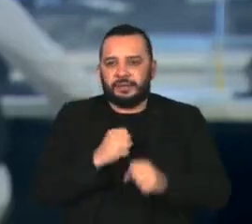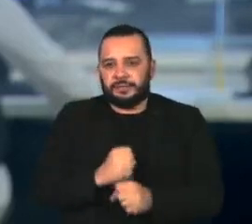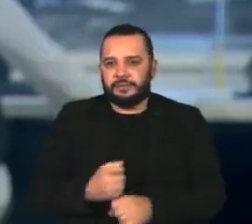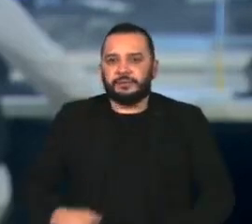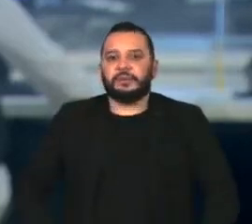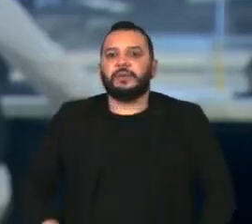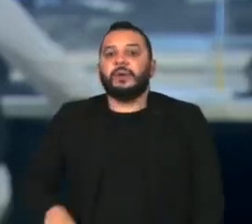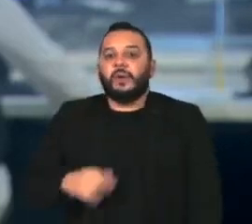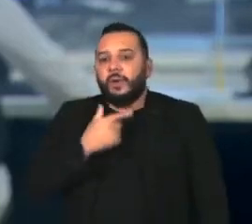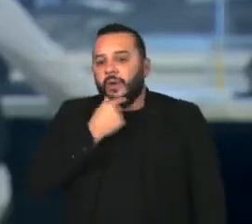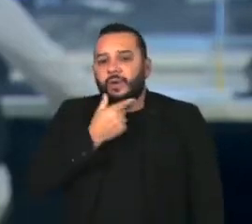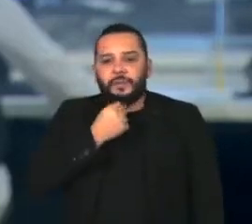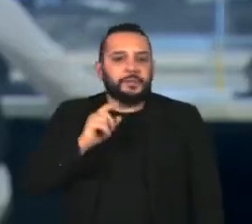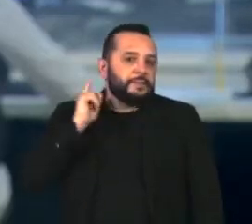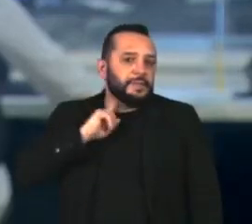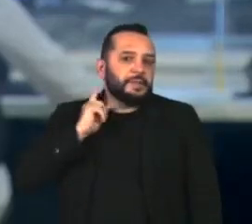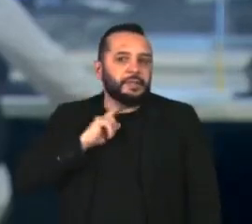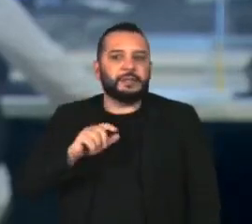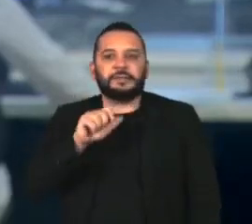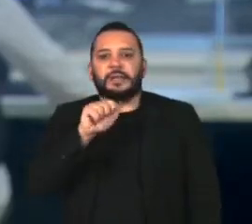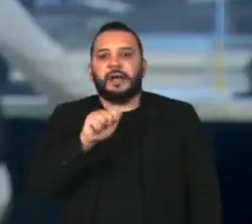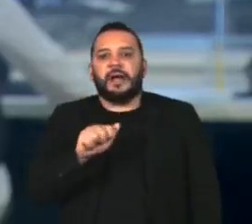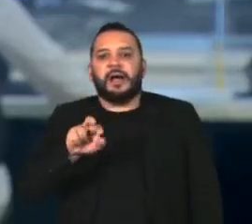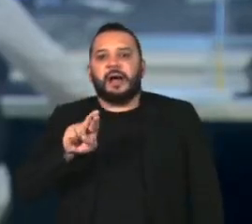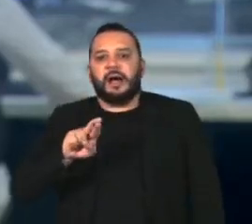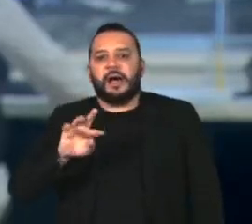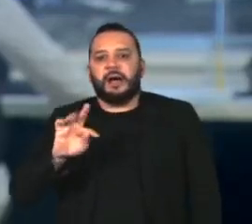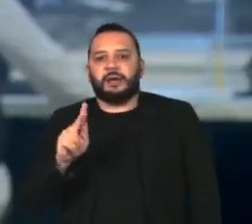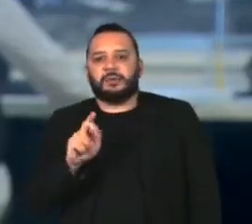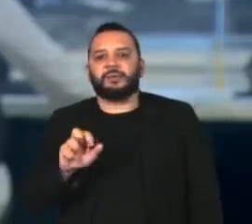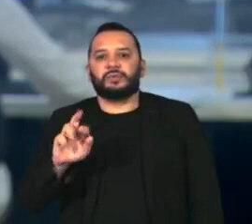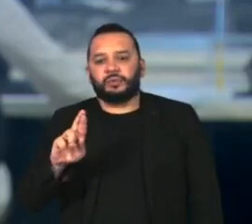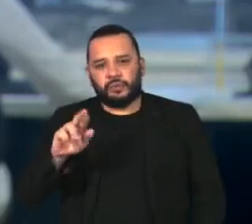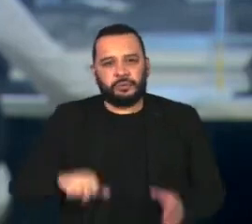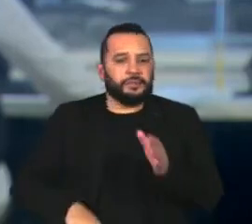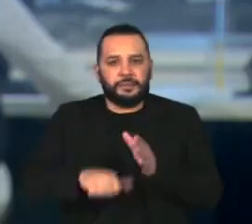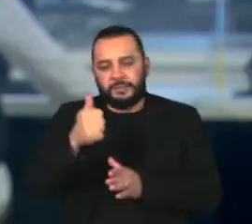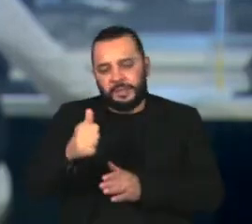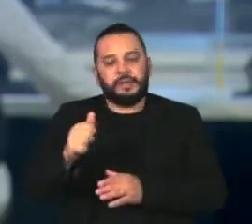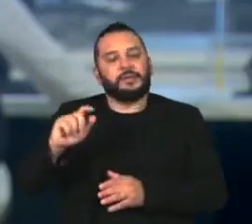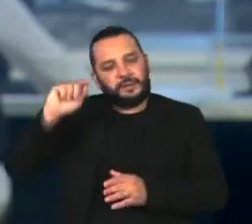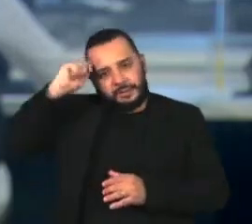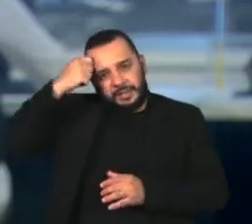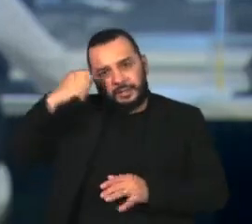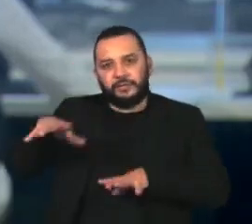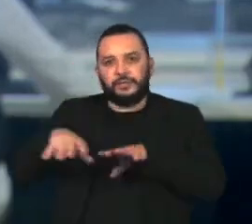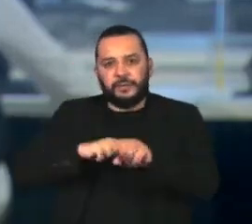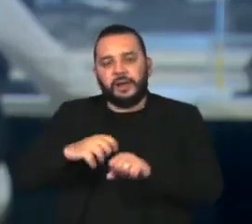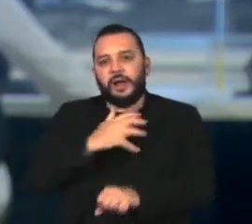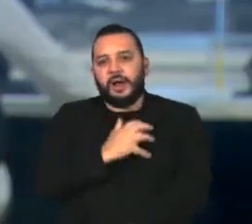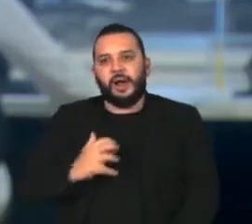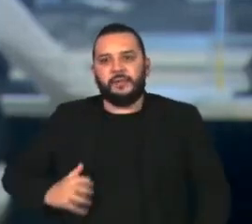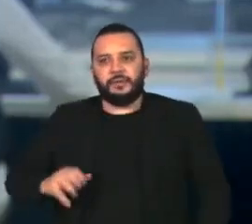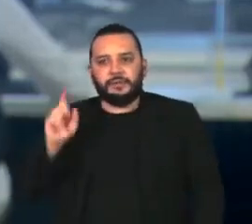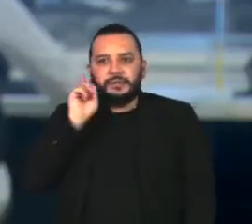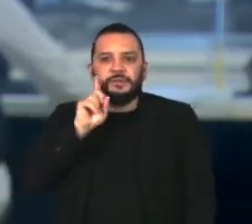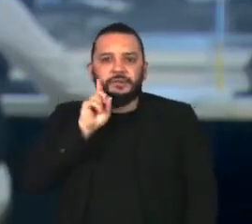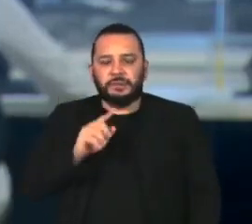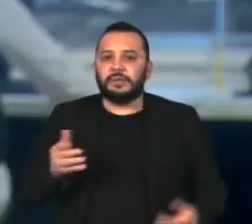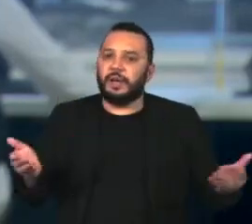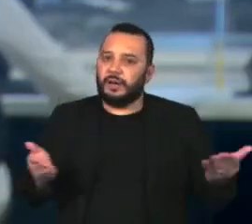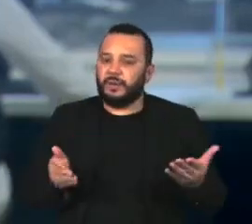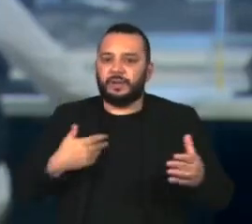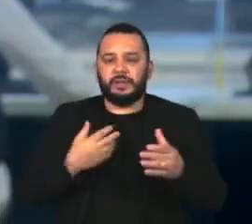O mineiro Arthur Abrantes é o primeiro negro brasileiro a se formar na Universidade de Harvard, nos Estados Unidos. Agora ele montou aulas nas